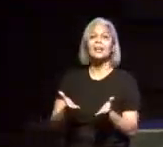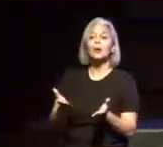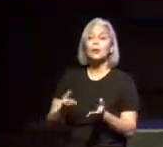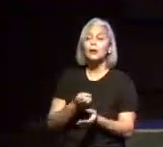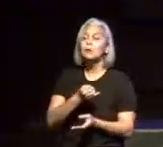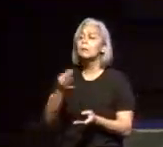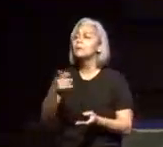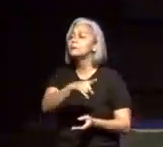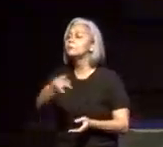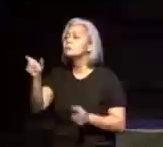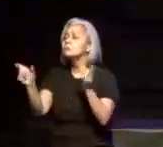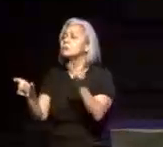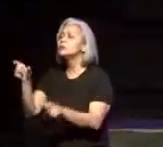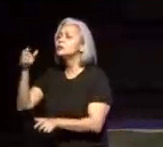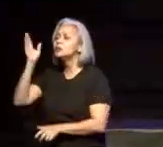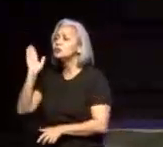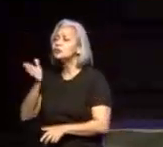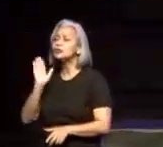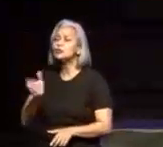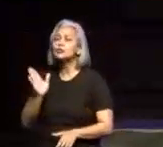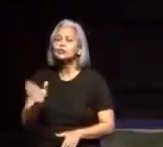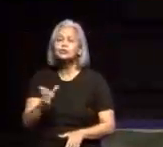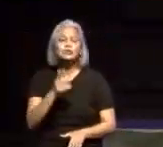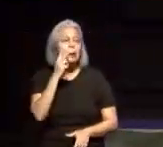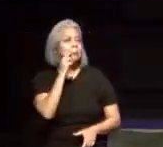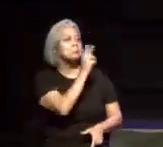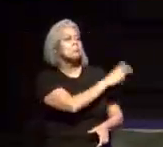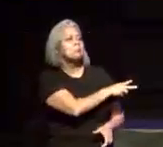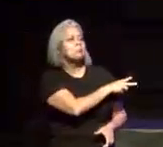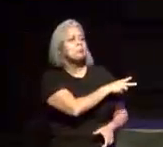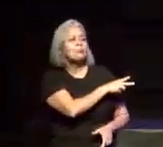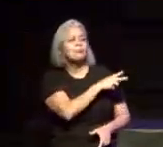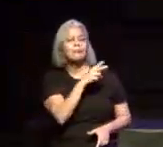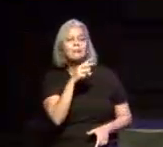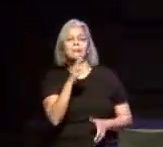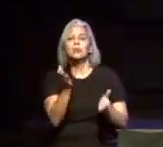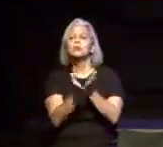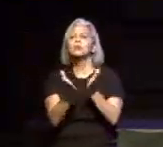vocês aqui já ouviram uma dessas palavras aqui em relação aos cristãos?